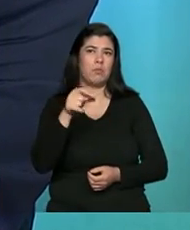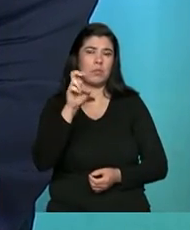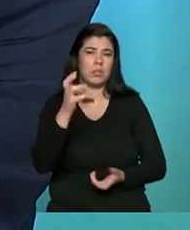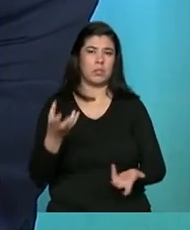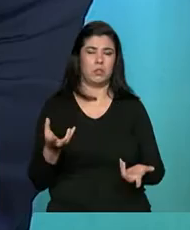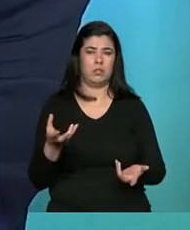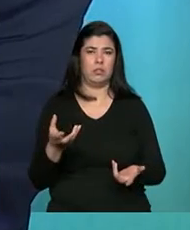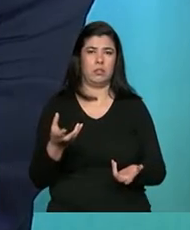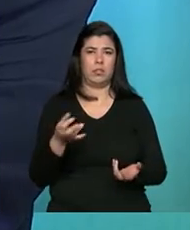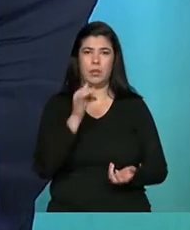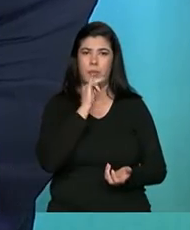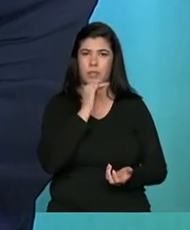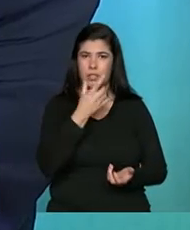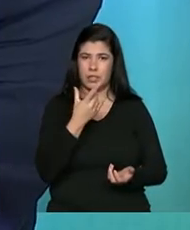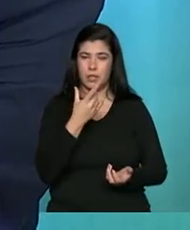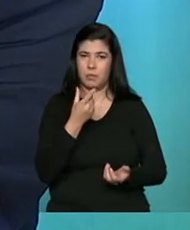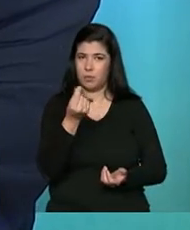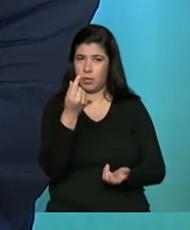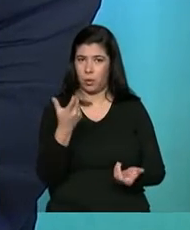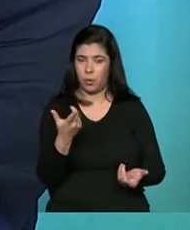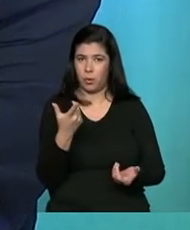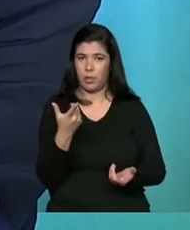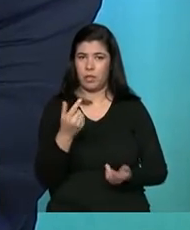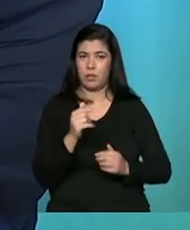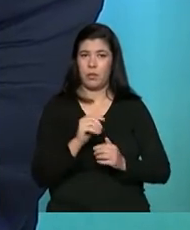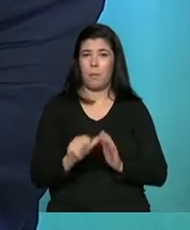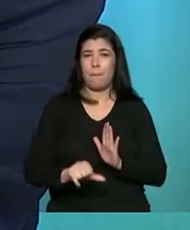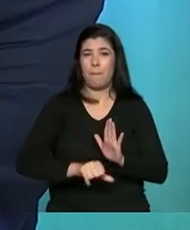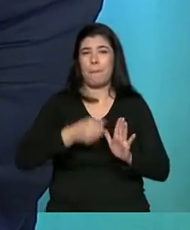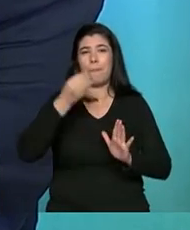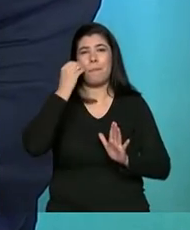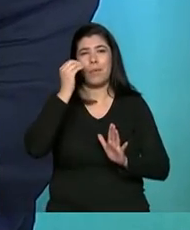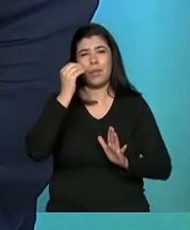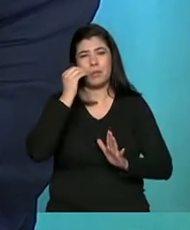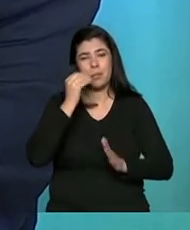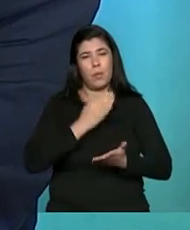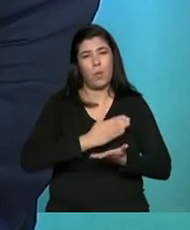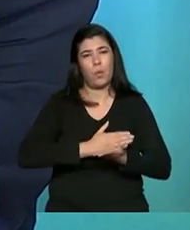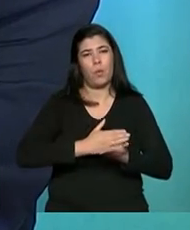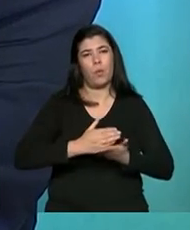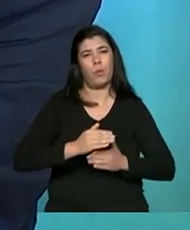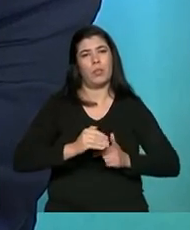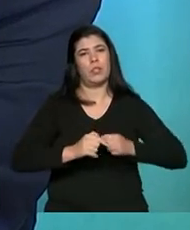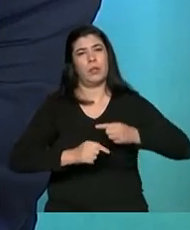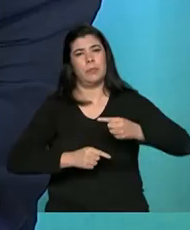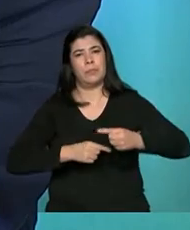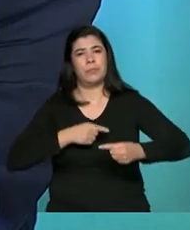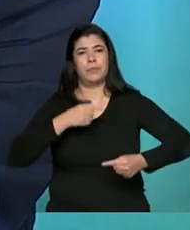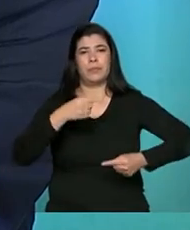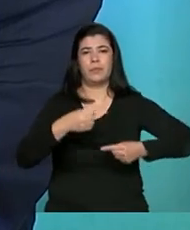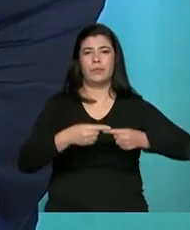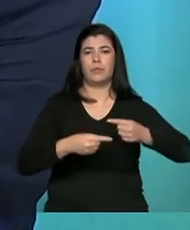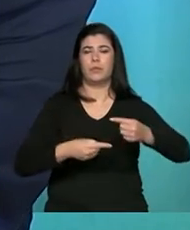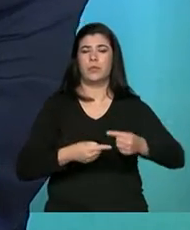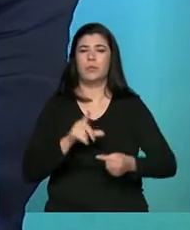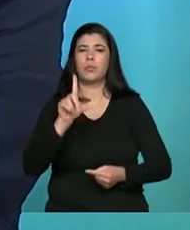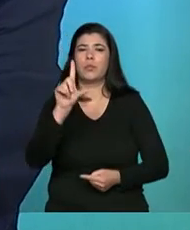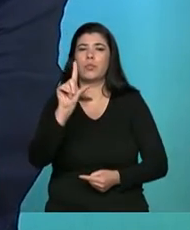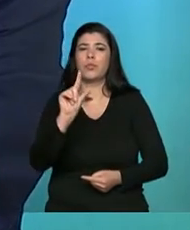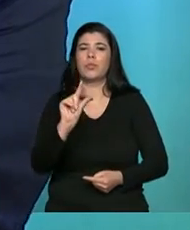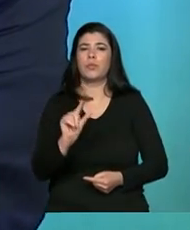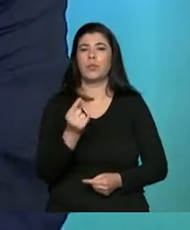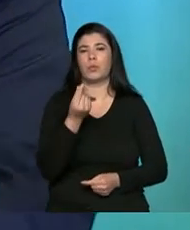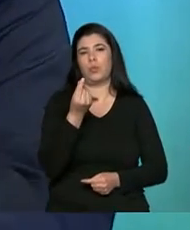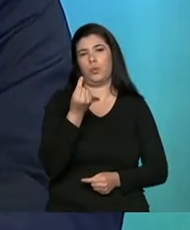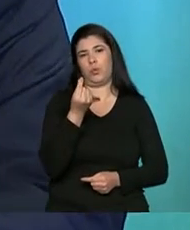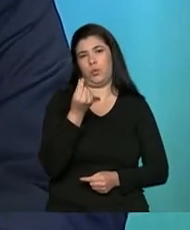esse é o primeiro passo de um ciclo de redução de tarifa que nós estamos convencidos